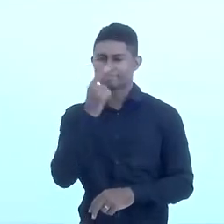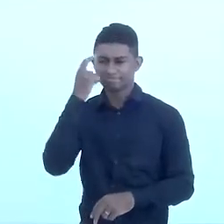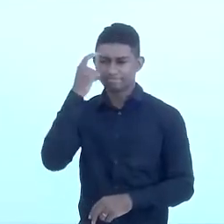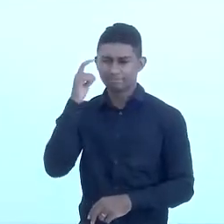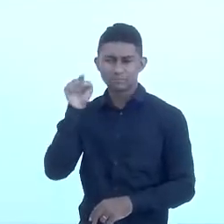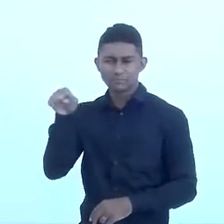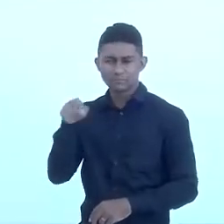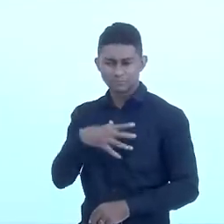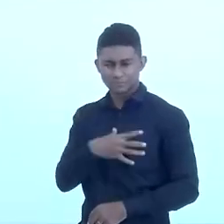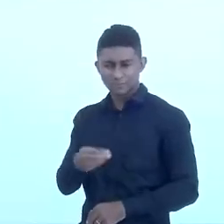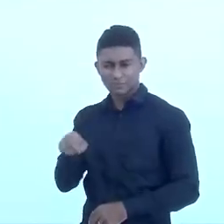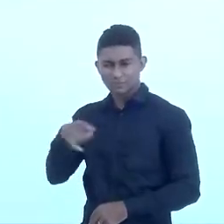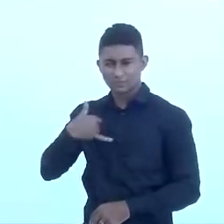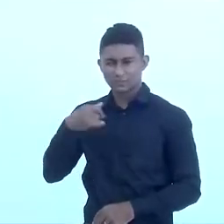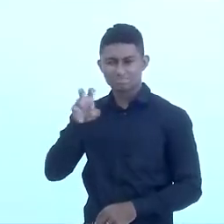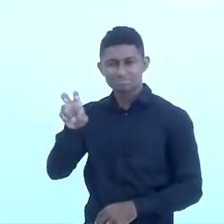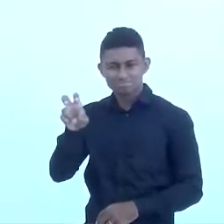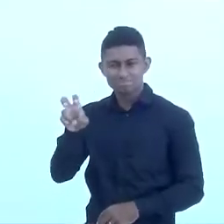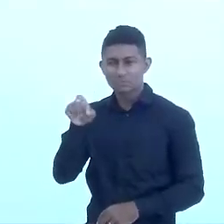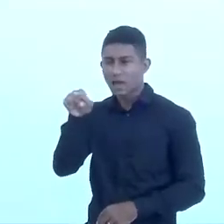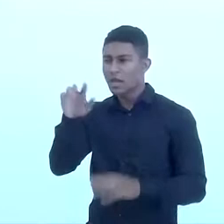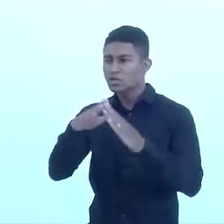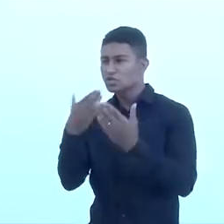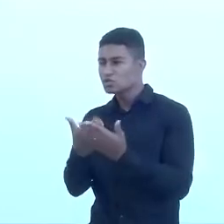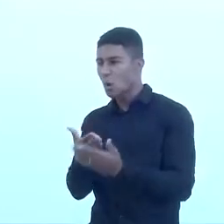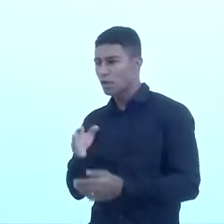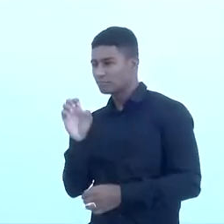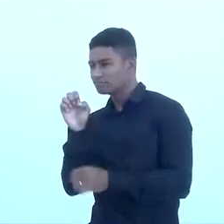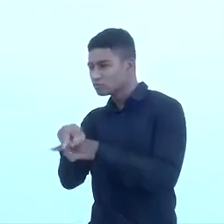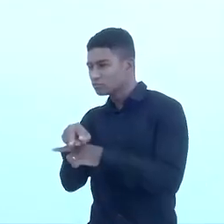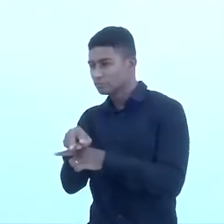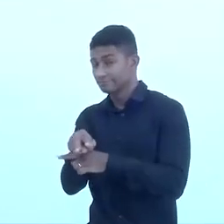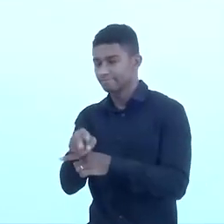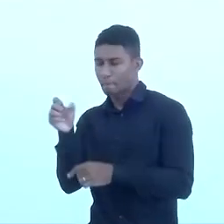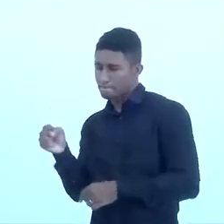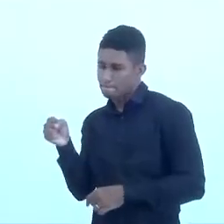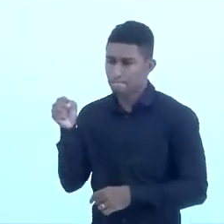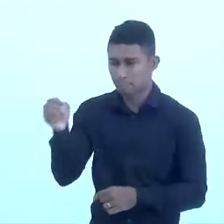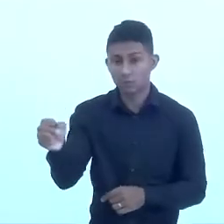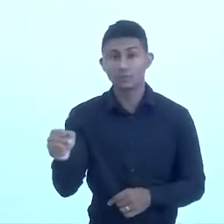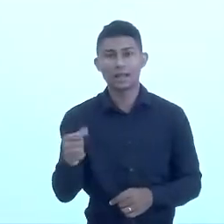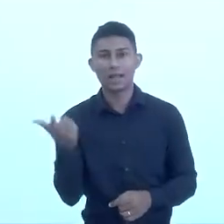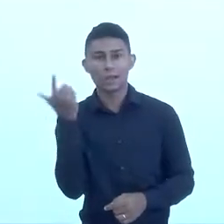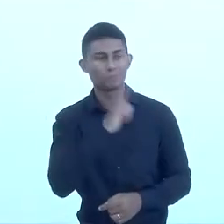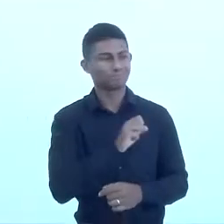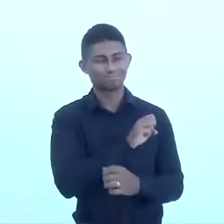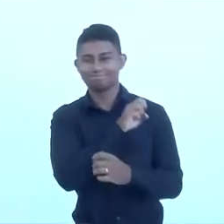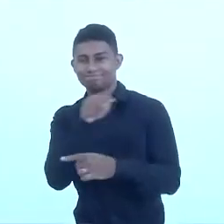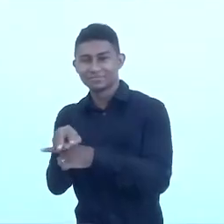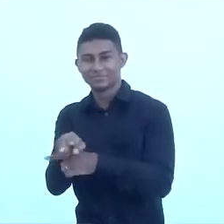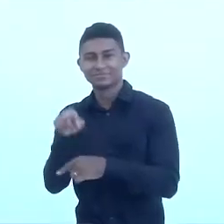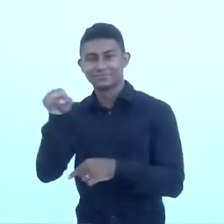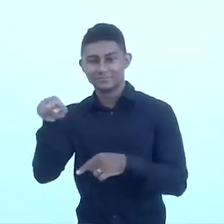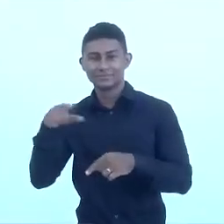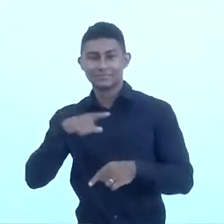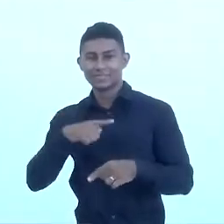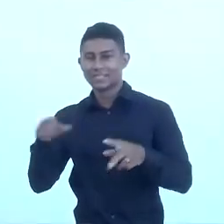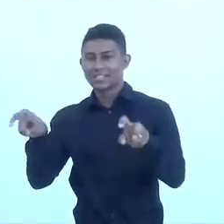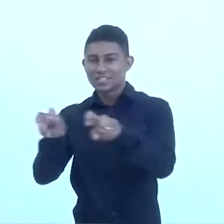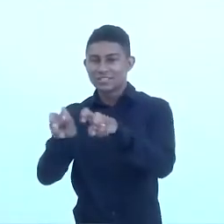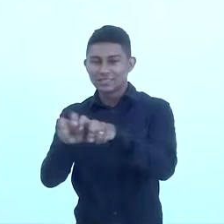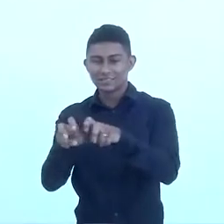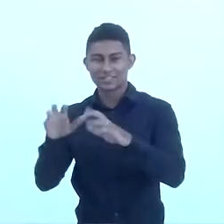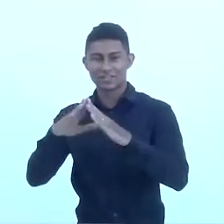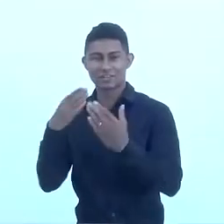minha mãe, e eu fui encaixado ali. Havia o ginásio Estadão em Sorocaba, e